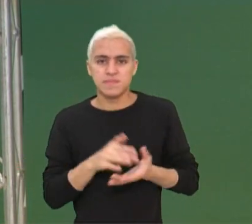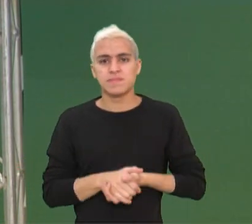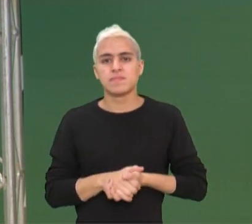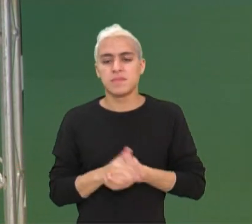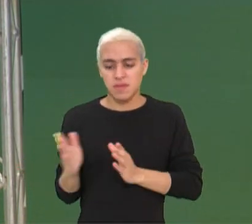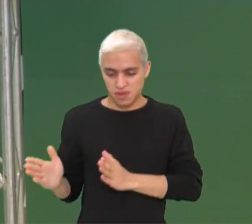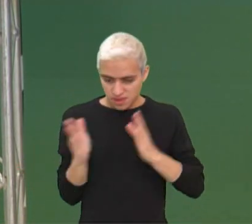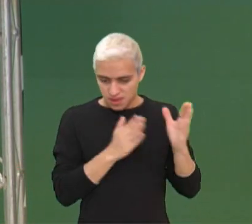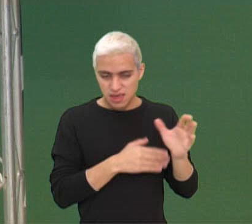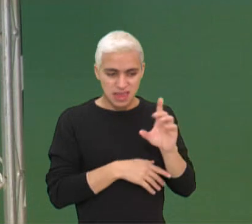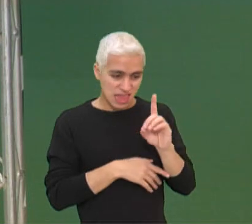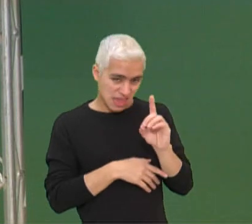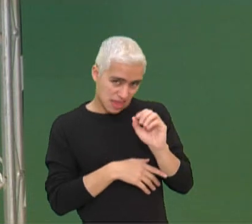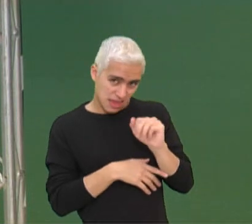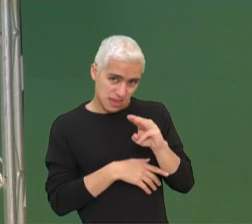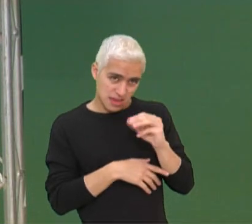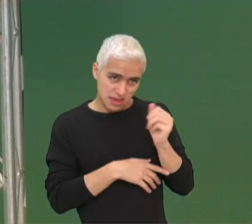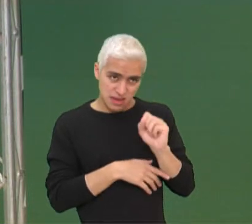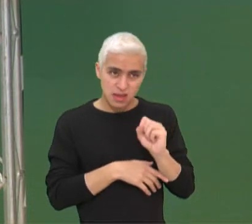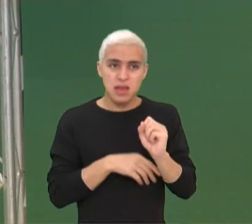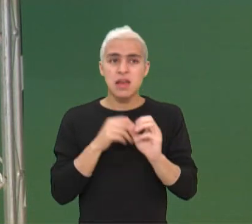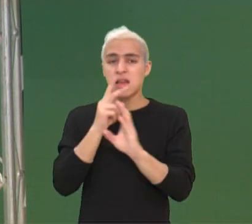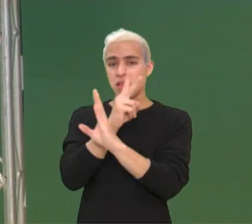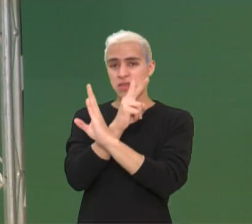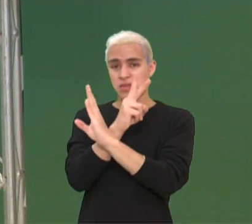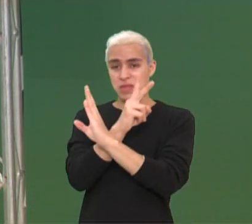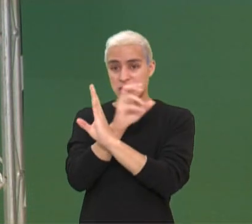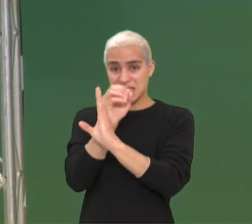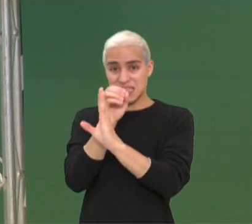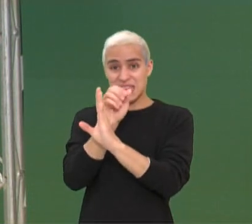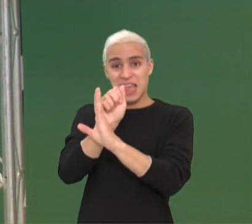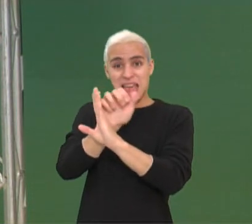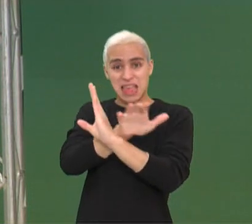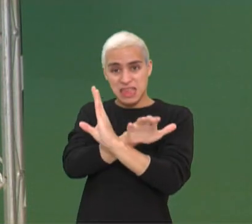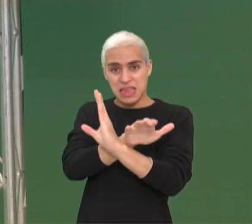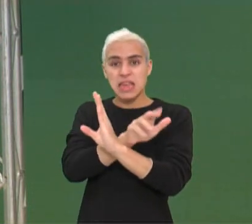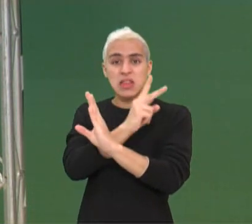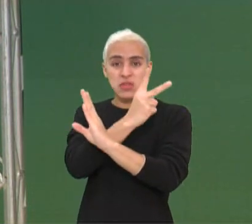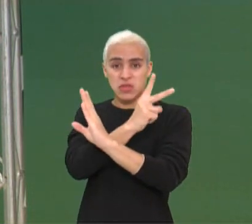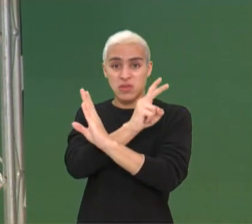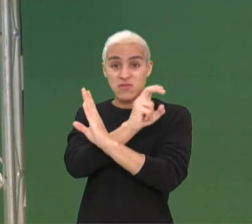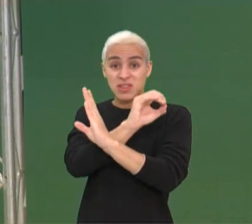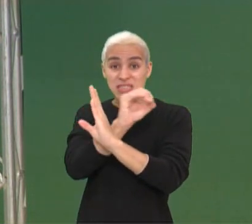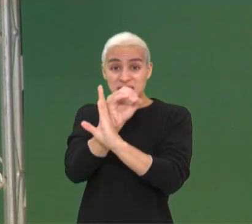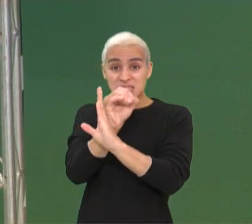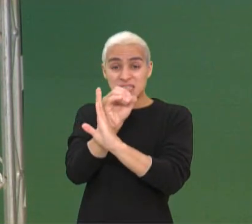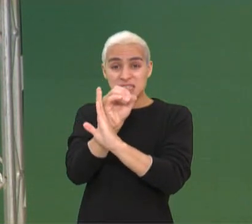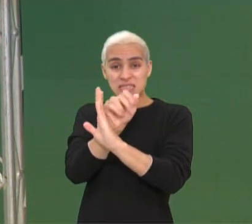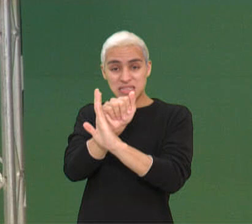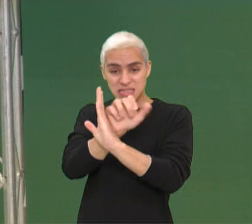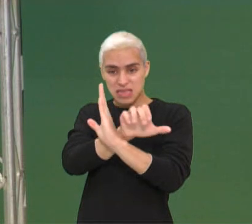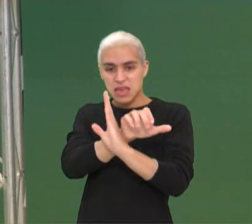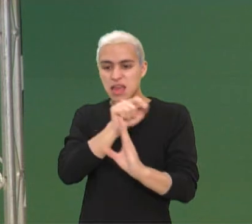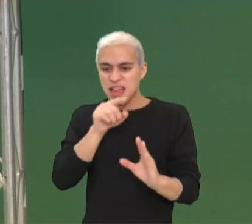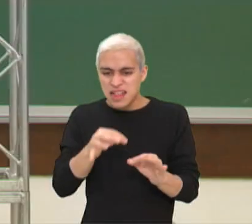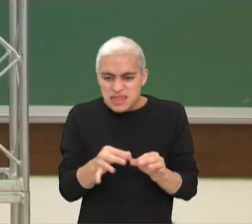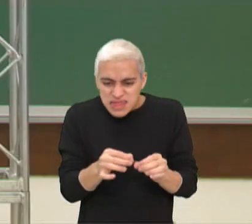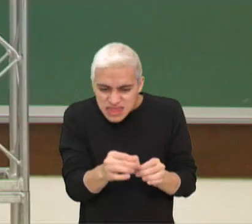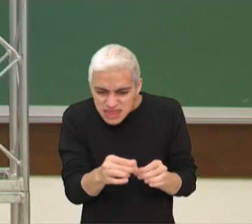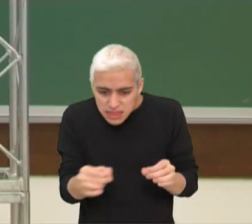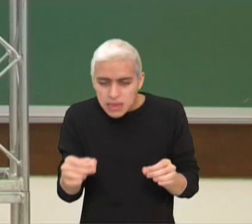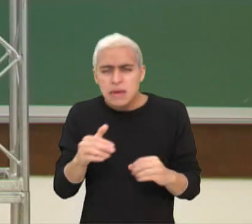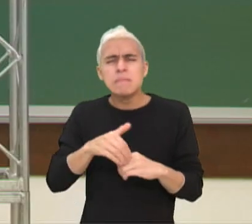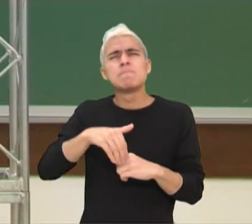Damas, 2000 e 1500 antes de Cristo. Então, o jogo de damas é um dos mais populares na escola, né? Ah,